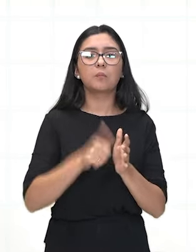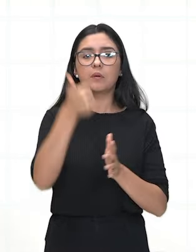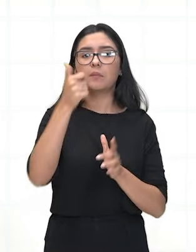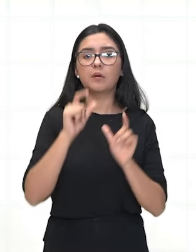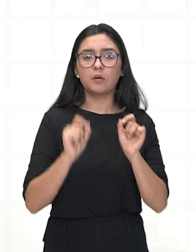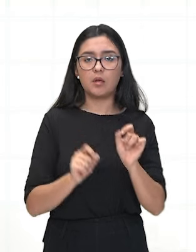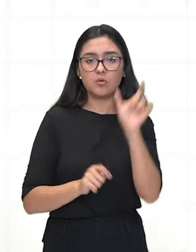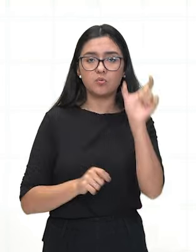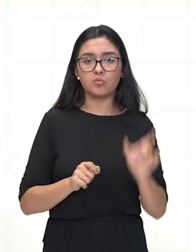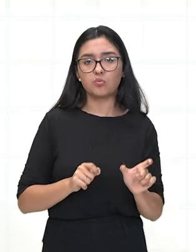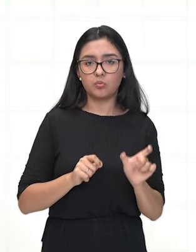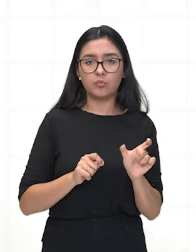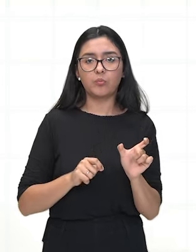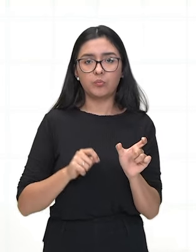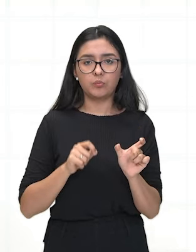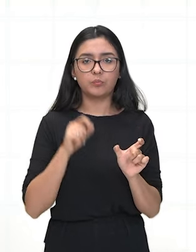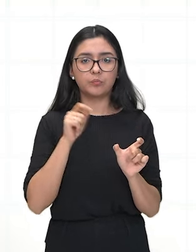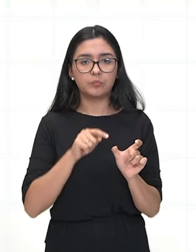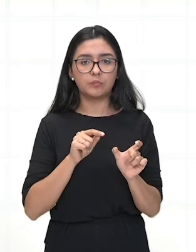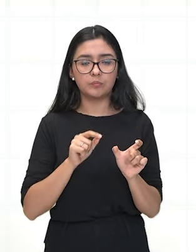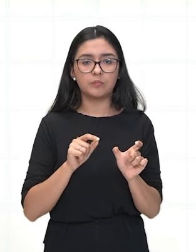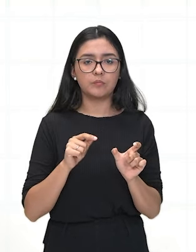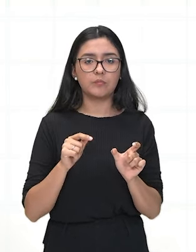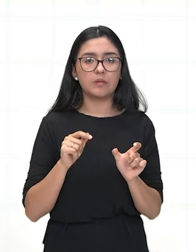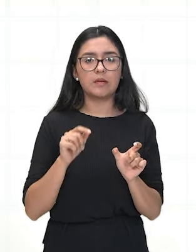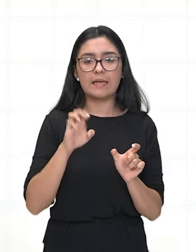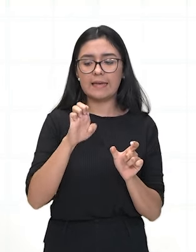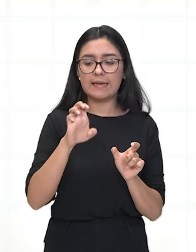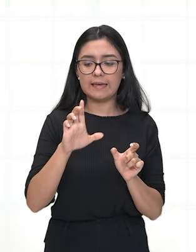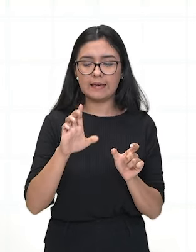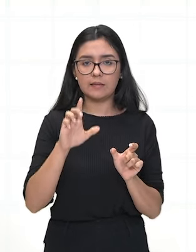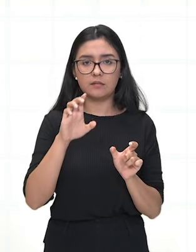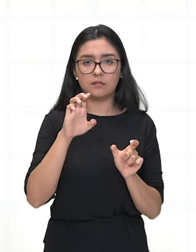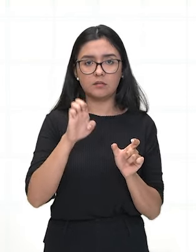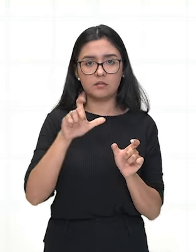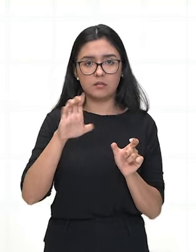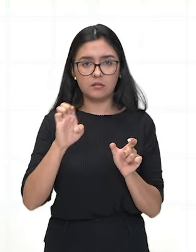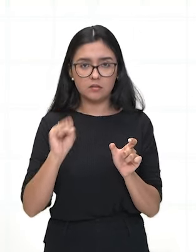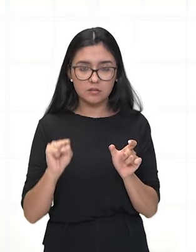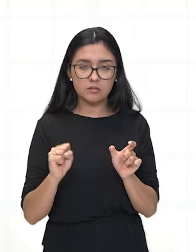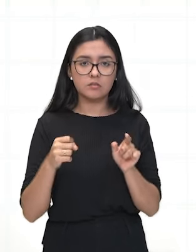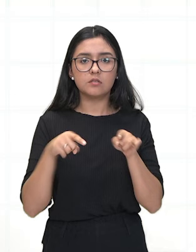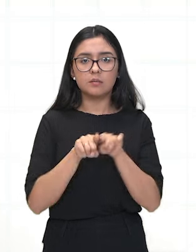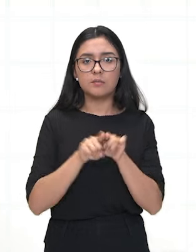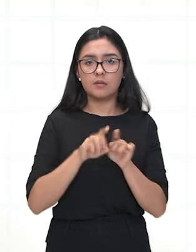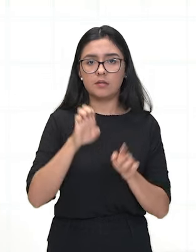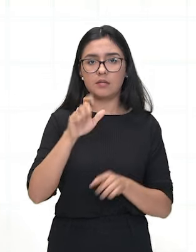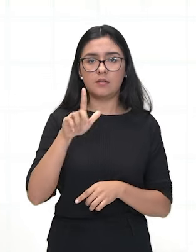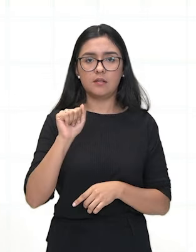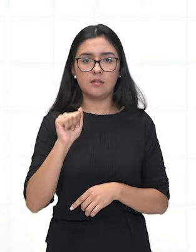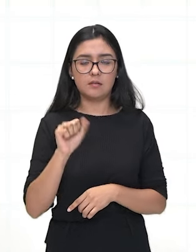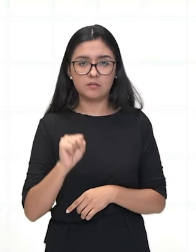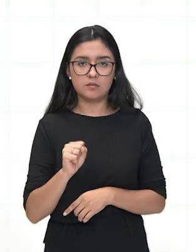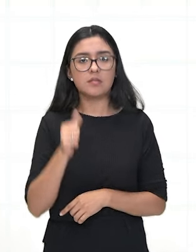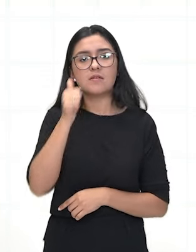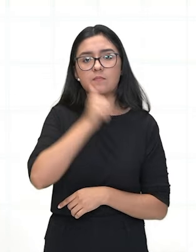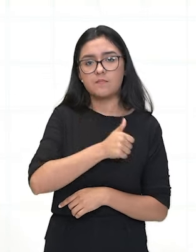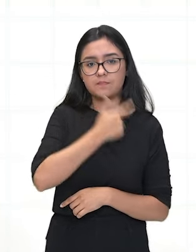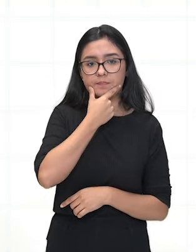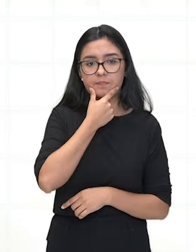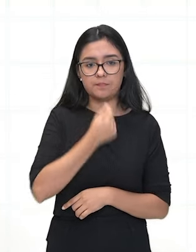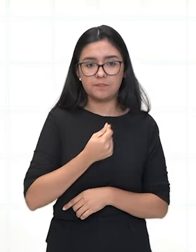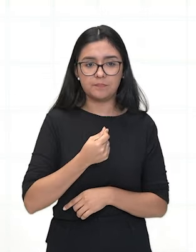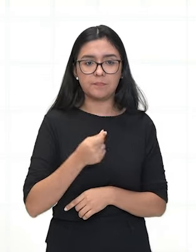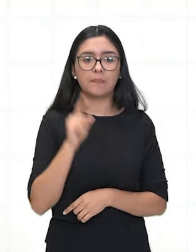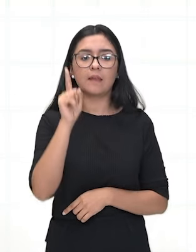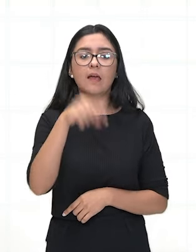o sujeito como é que é eles ou elas prome é they agora